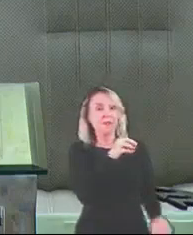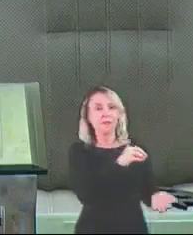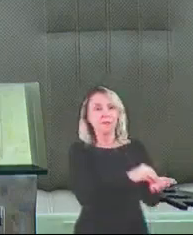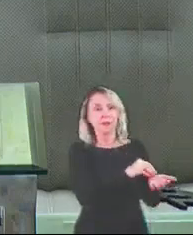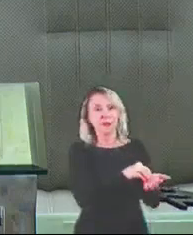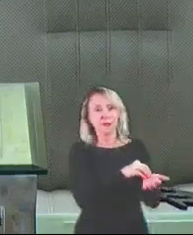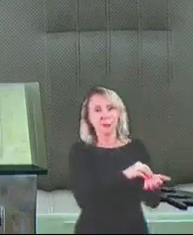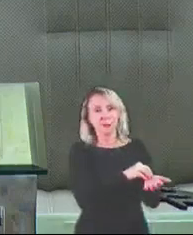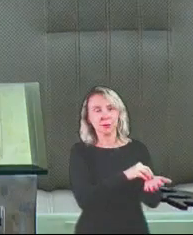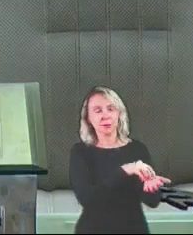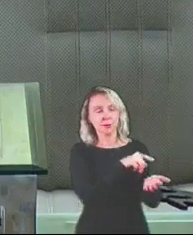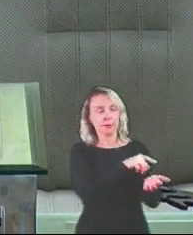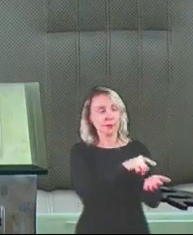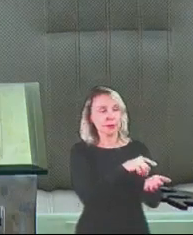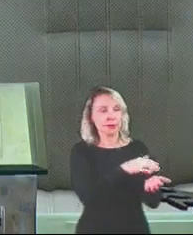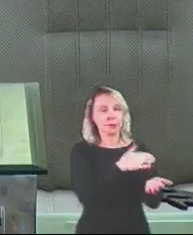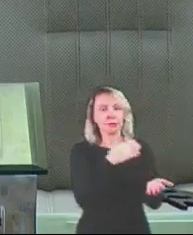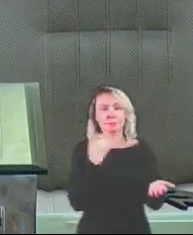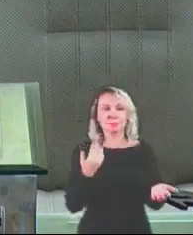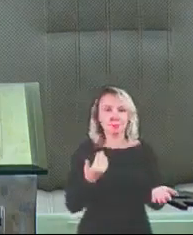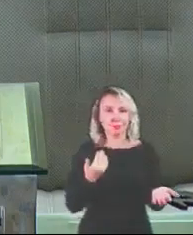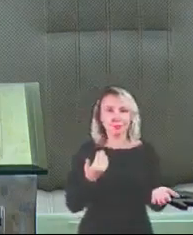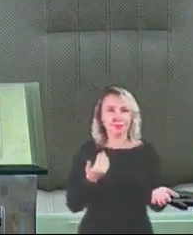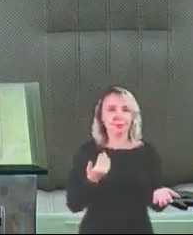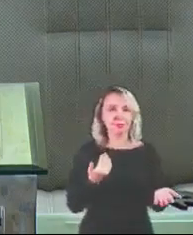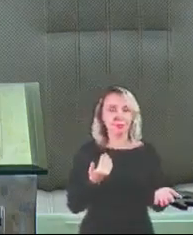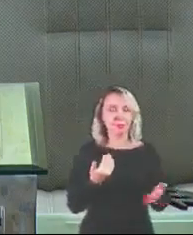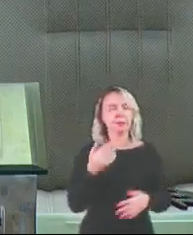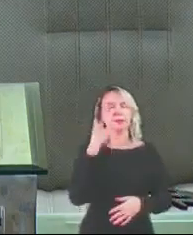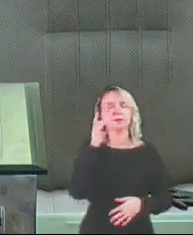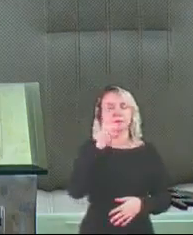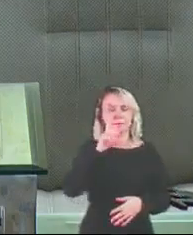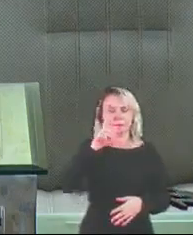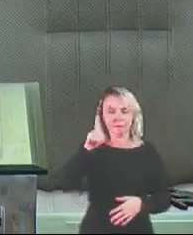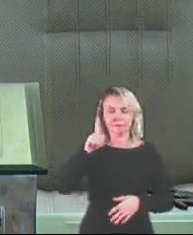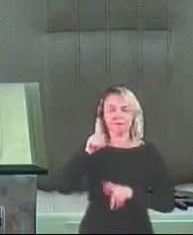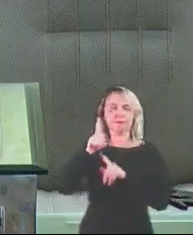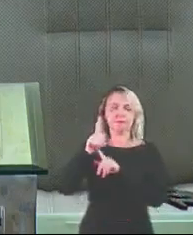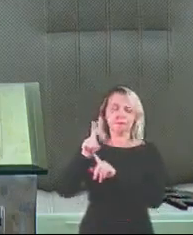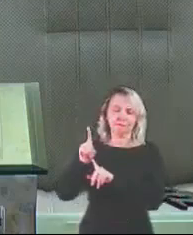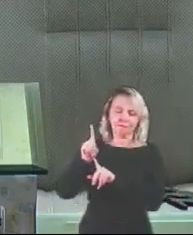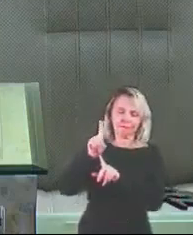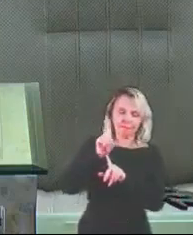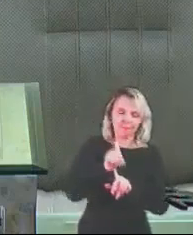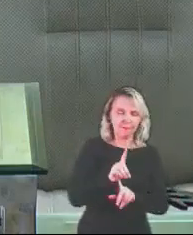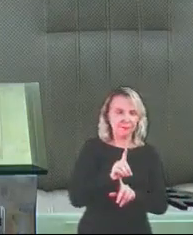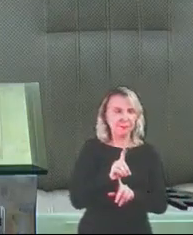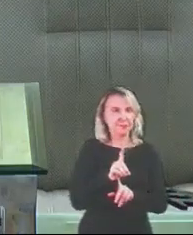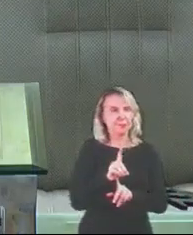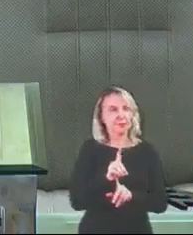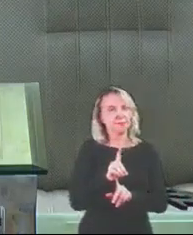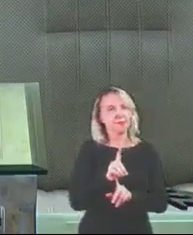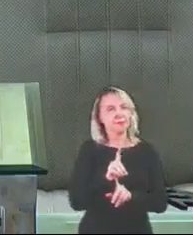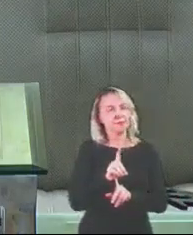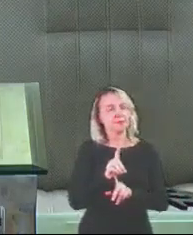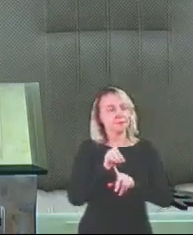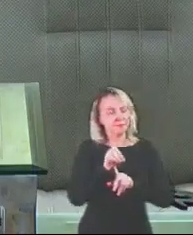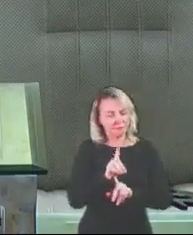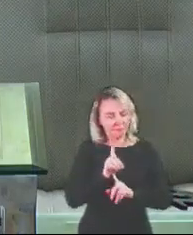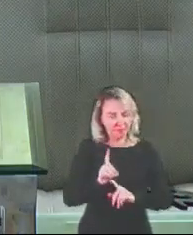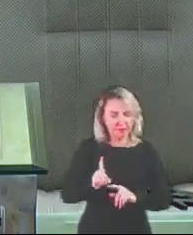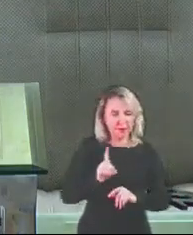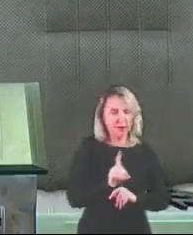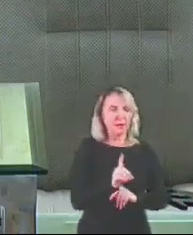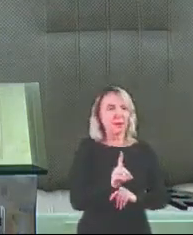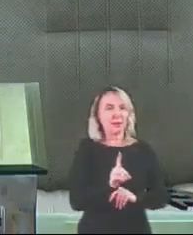tremendo, irmãos. Deus é o Deus, irmãos, que peleja para que o seu nome seja